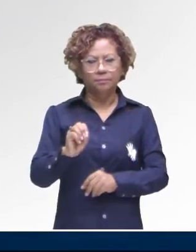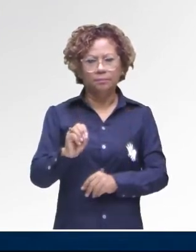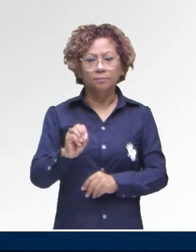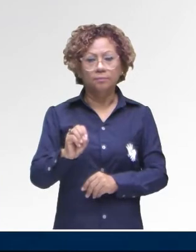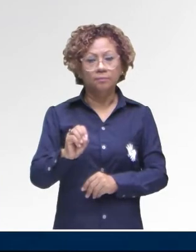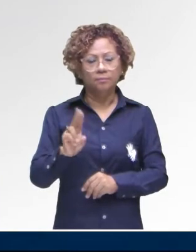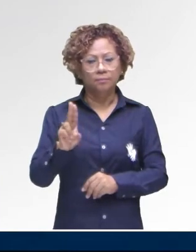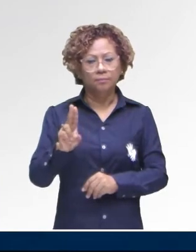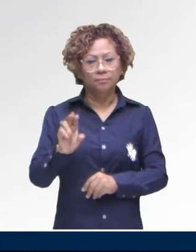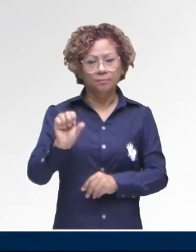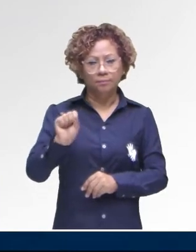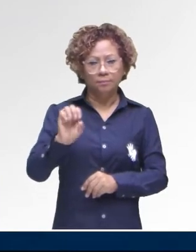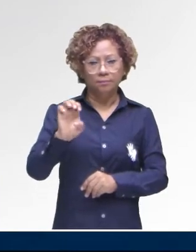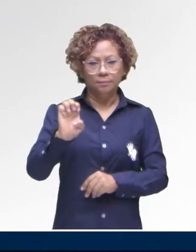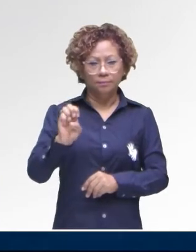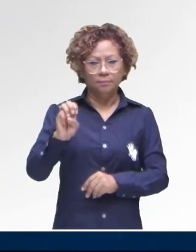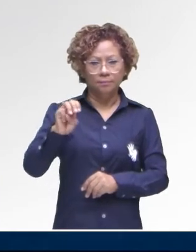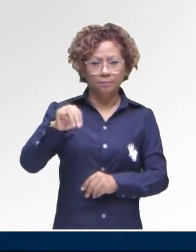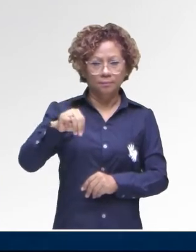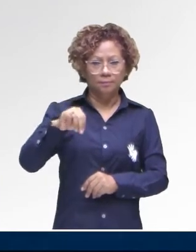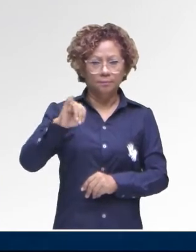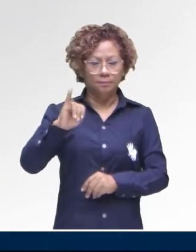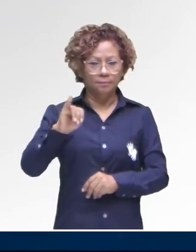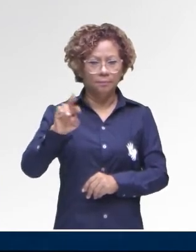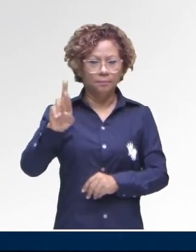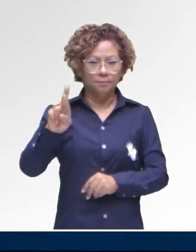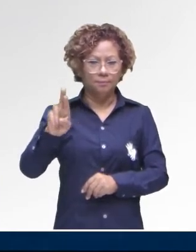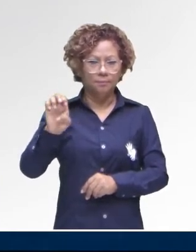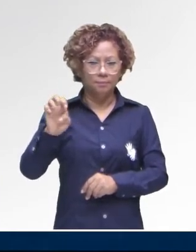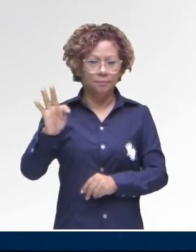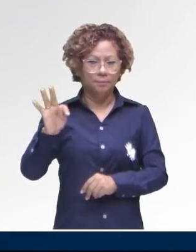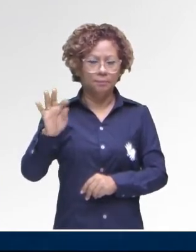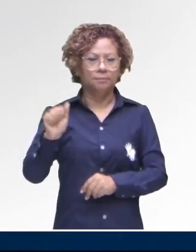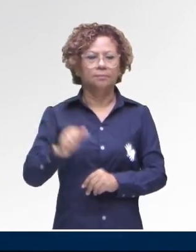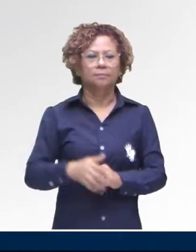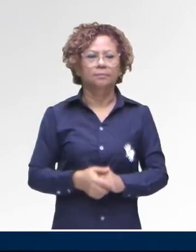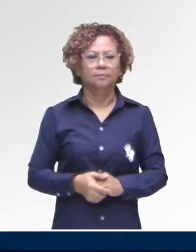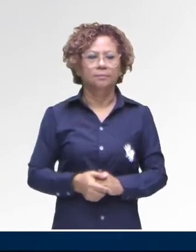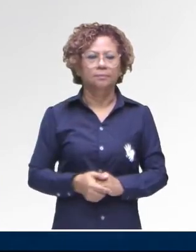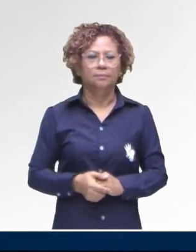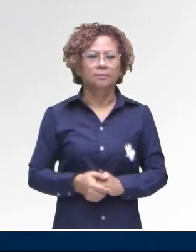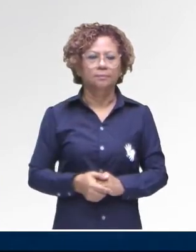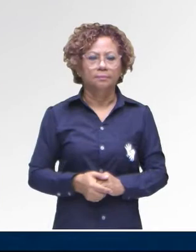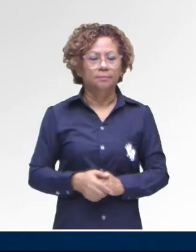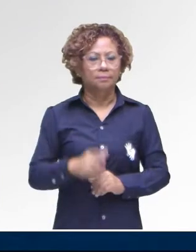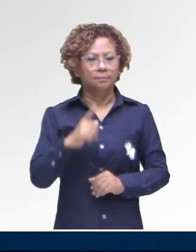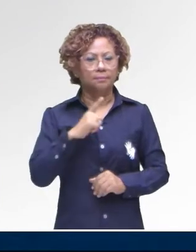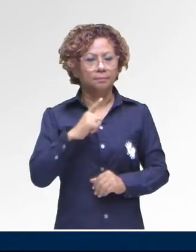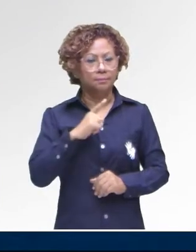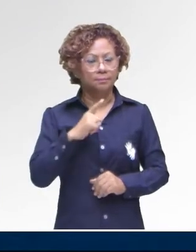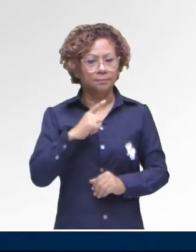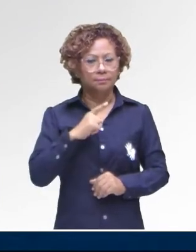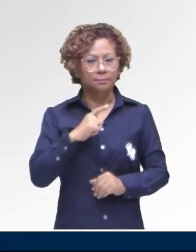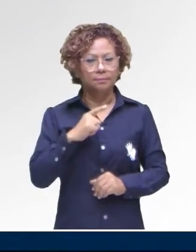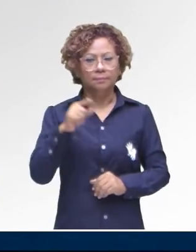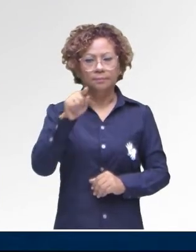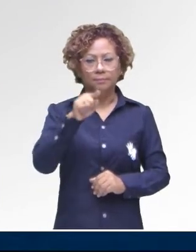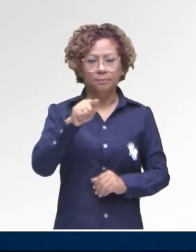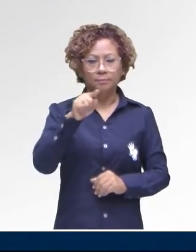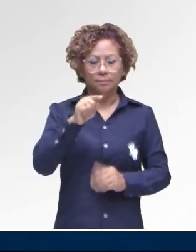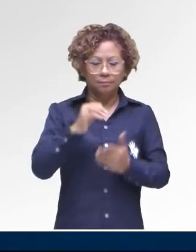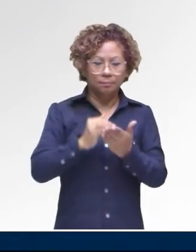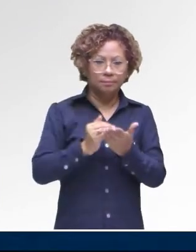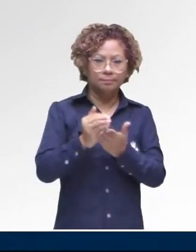vamos ver então semirretas. Olha só. As semirretas, elas possuem um ponto